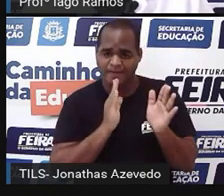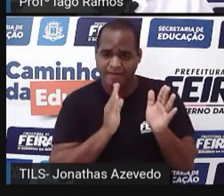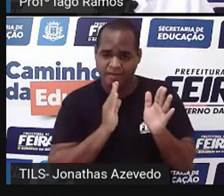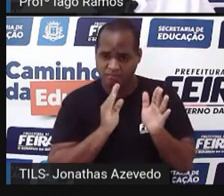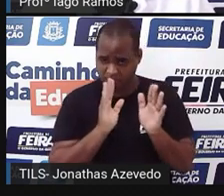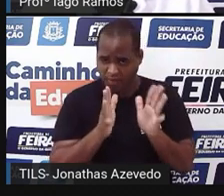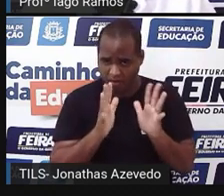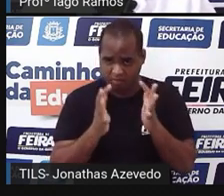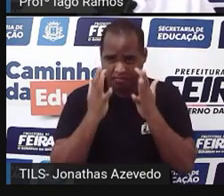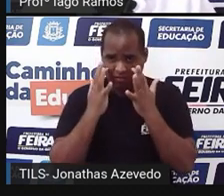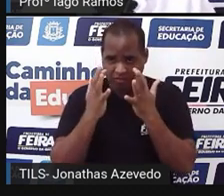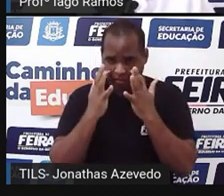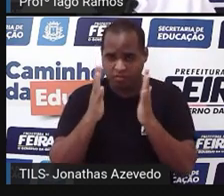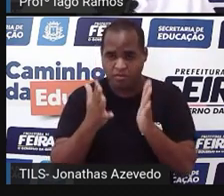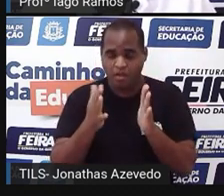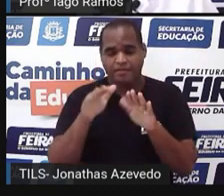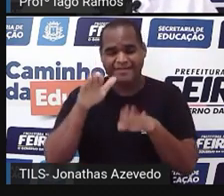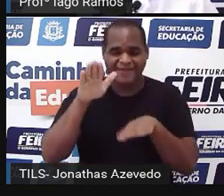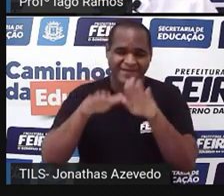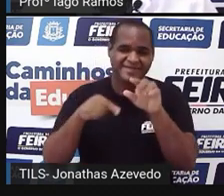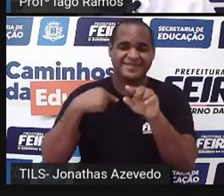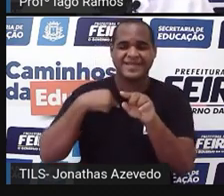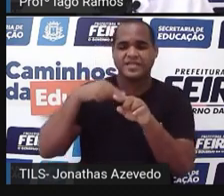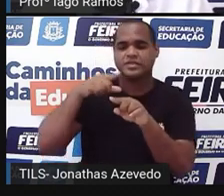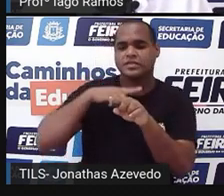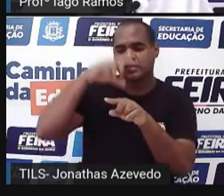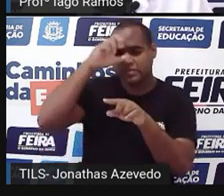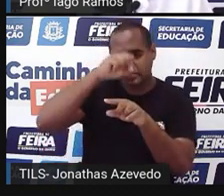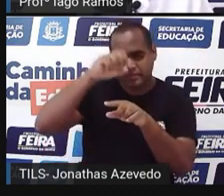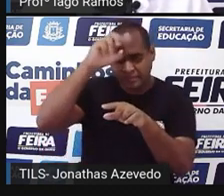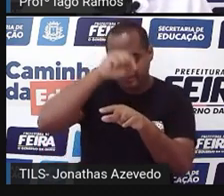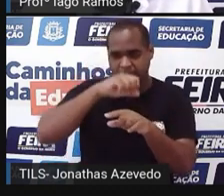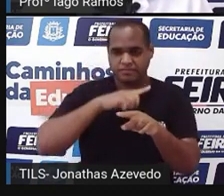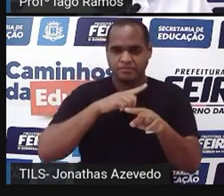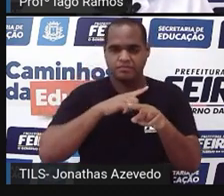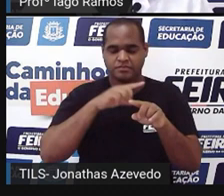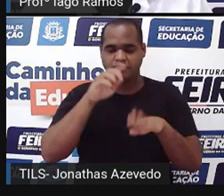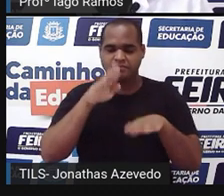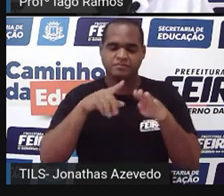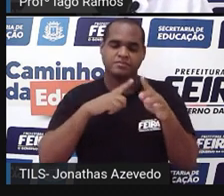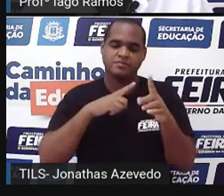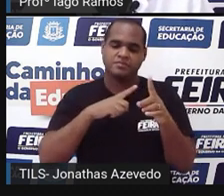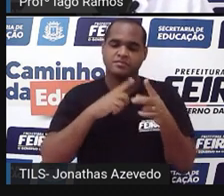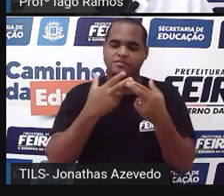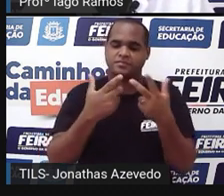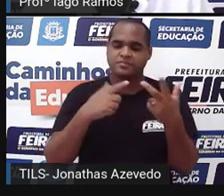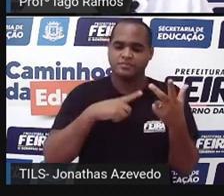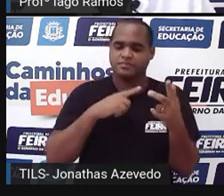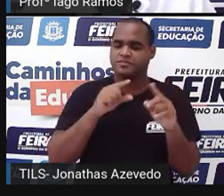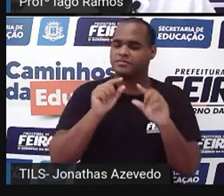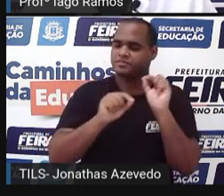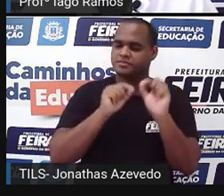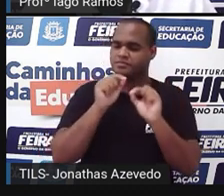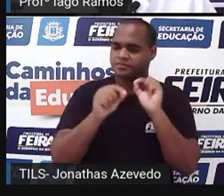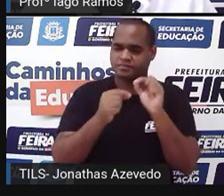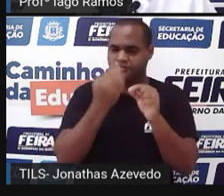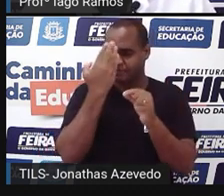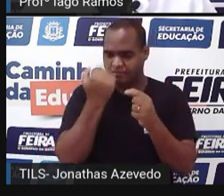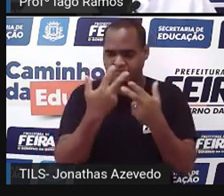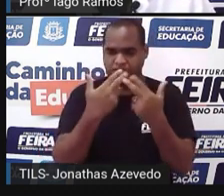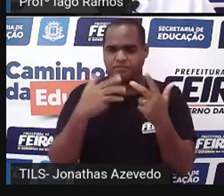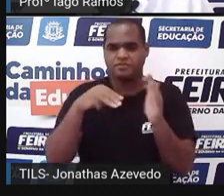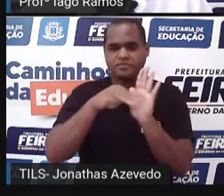ouviu falar disso sabe talvez já tenha aprendido sobre isso não sei lá mas você sabe o que é